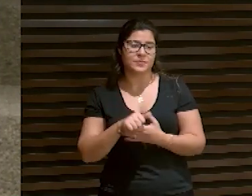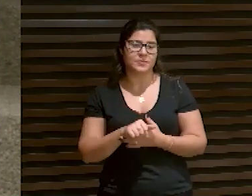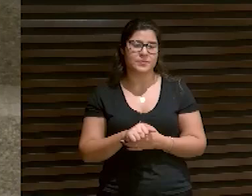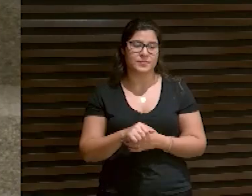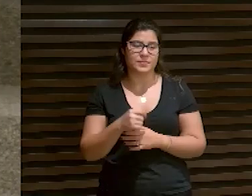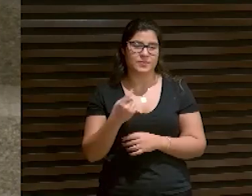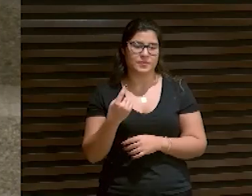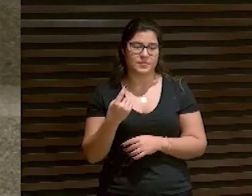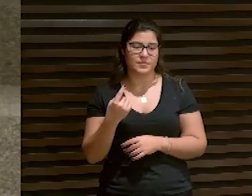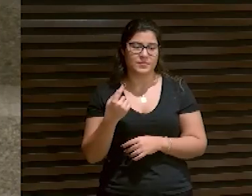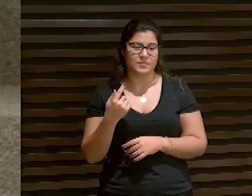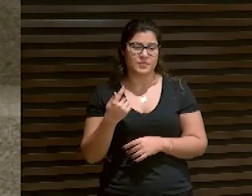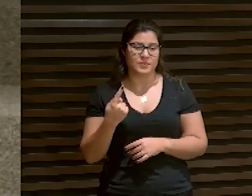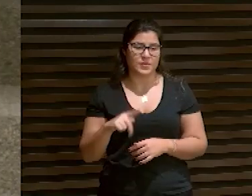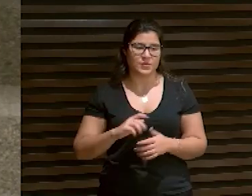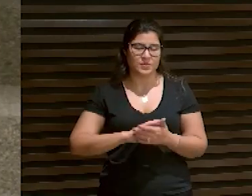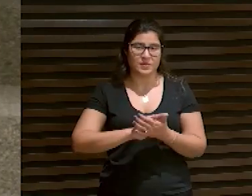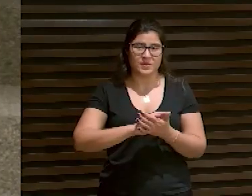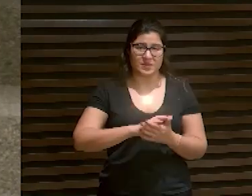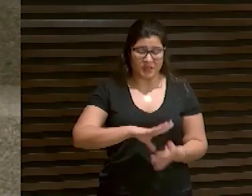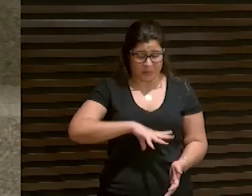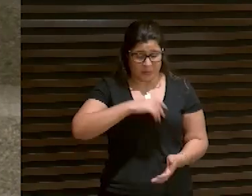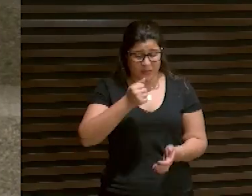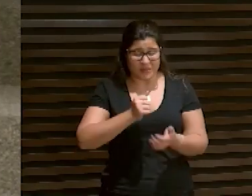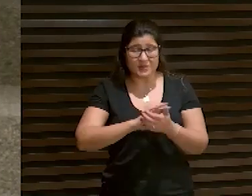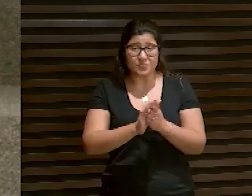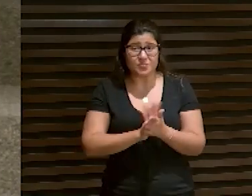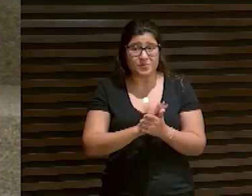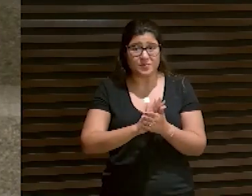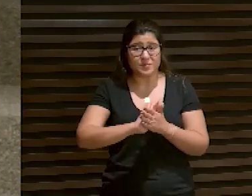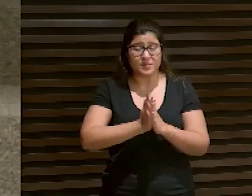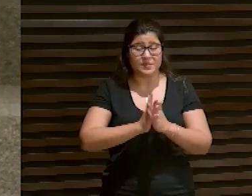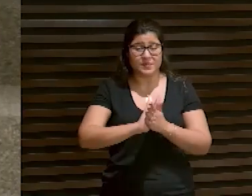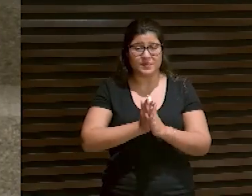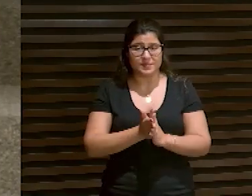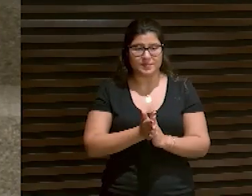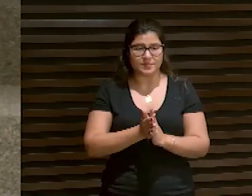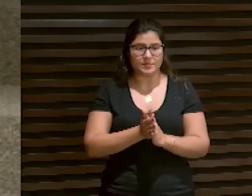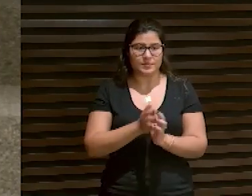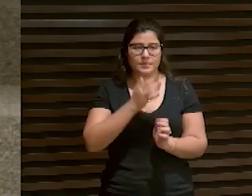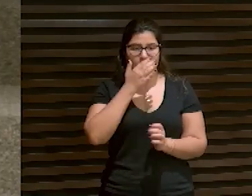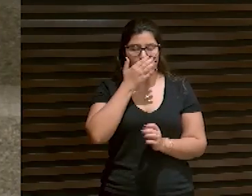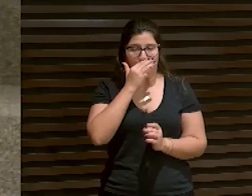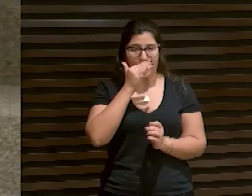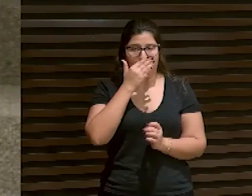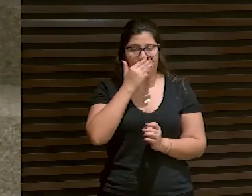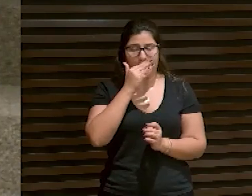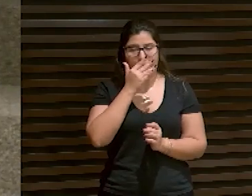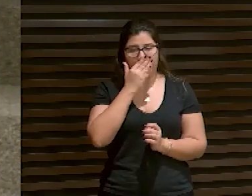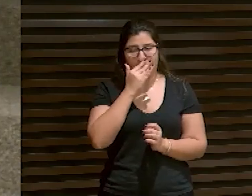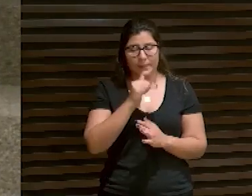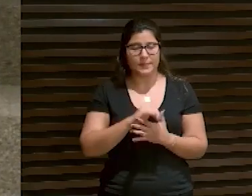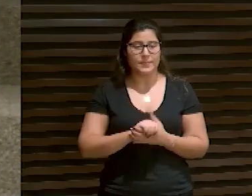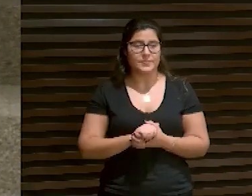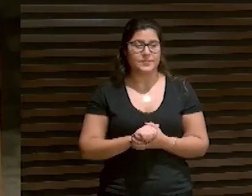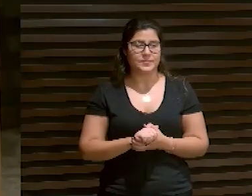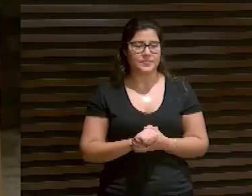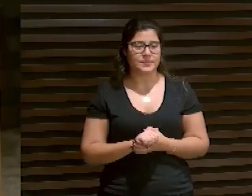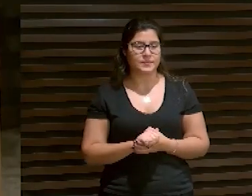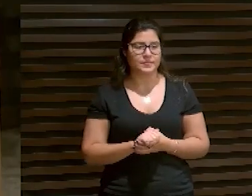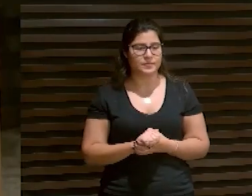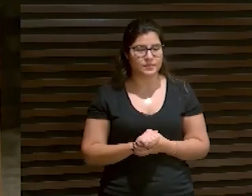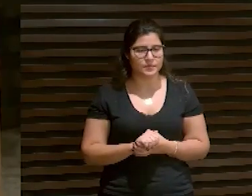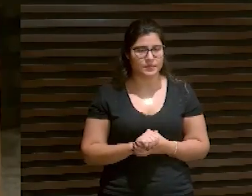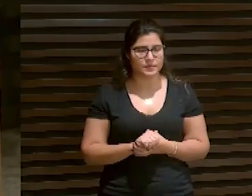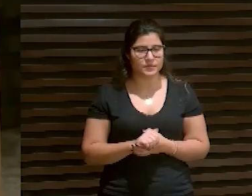família. Quantos de nós não vimos nossas famílias serem destruídas por conta da ira? Mais uma vez, irmãos, eu